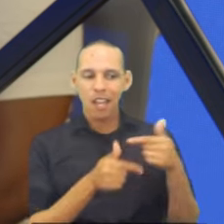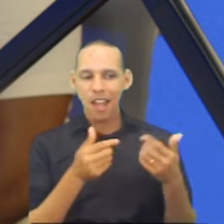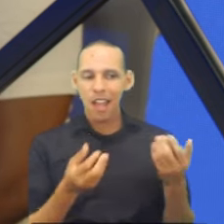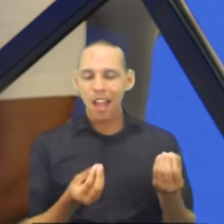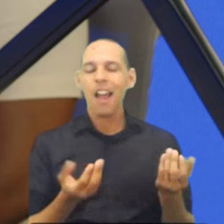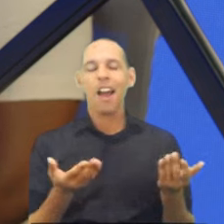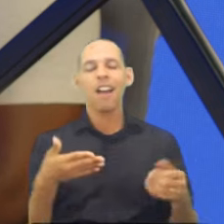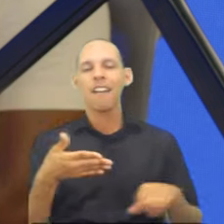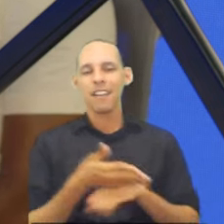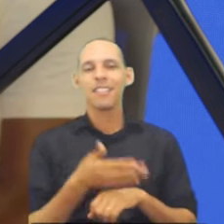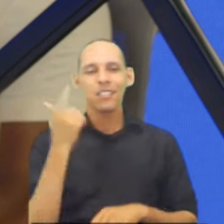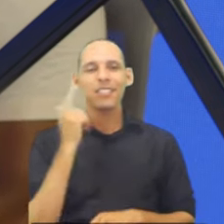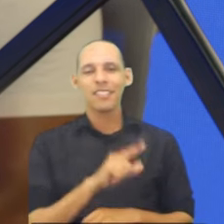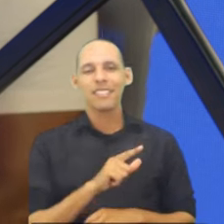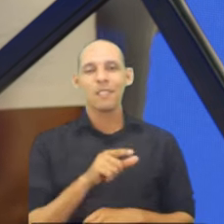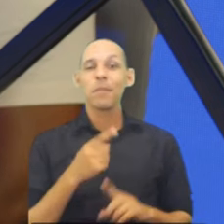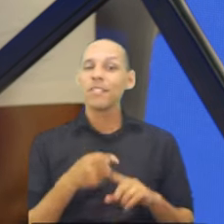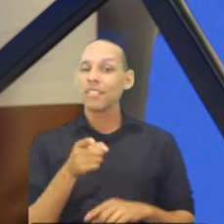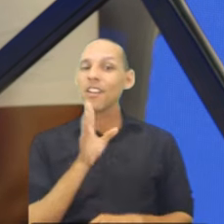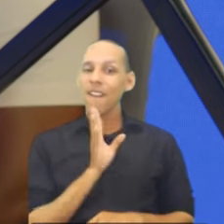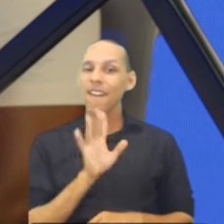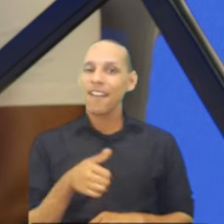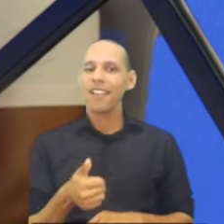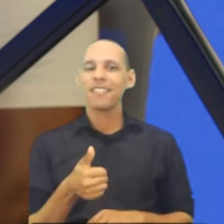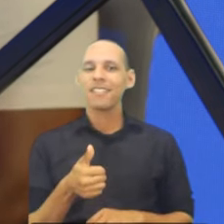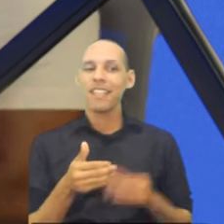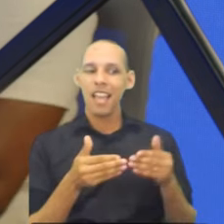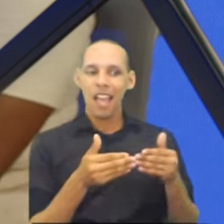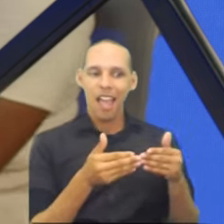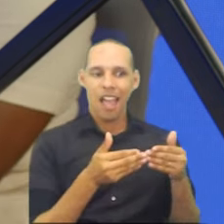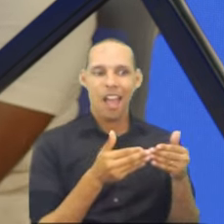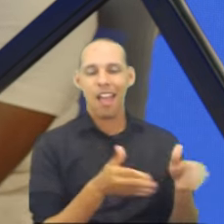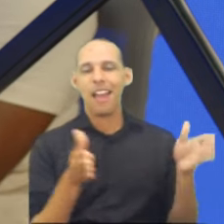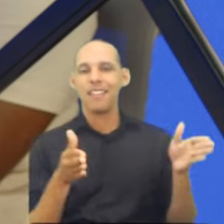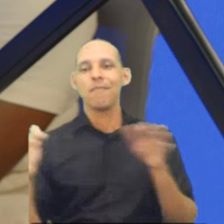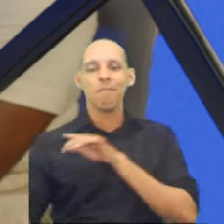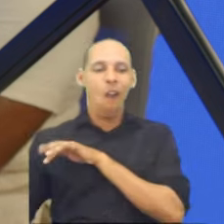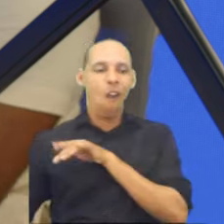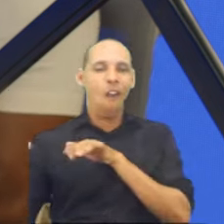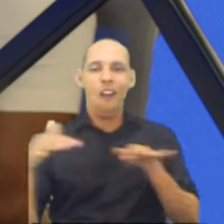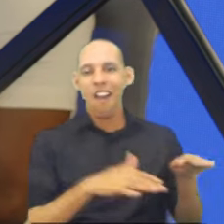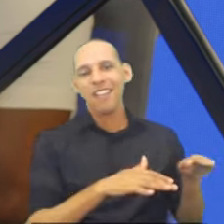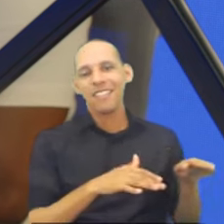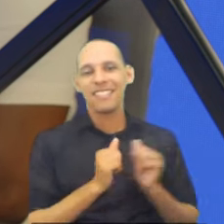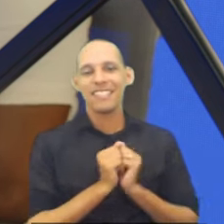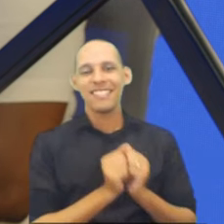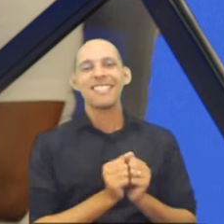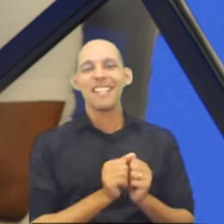ele opera você só vai conseguir entrar na medida que você conhece e aí na hora que você abre a porteira vem todo